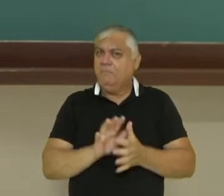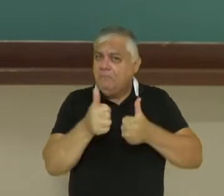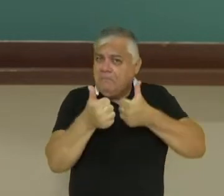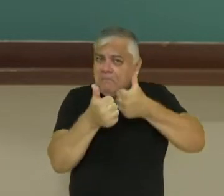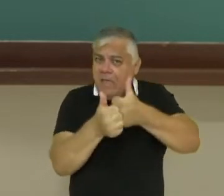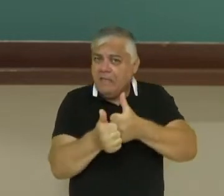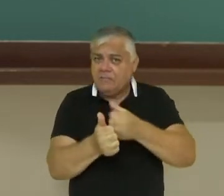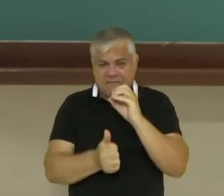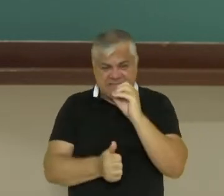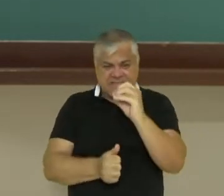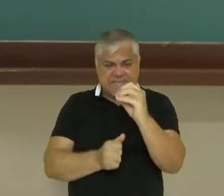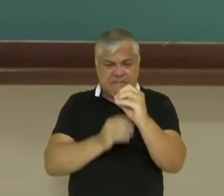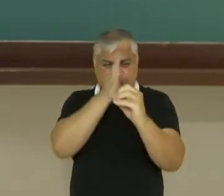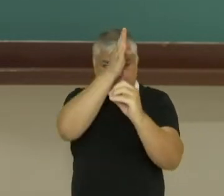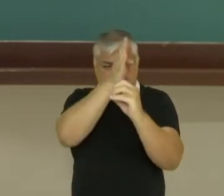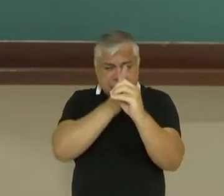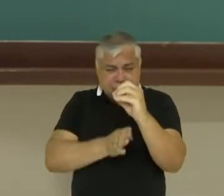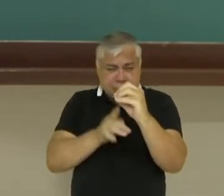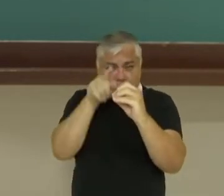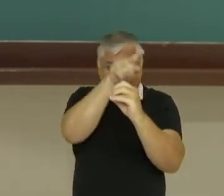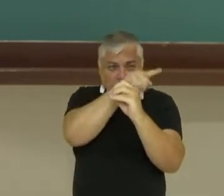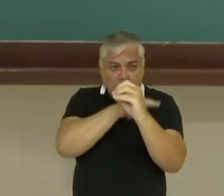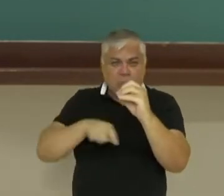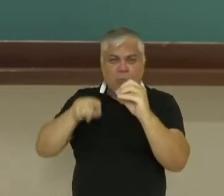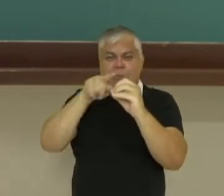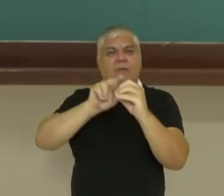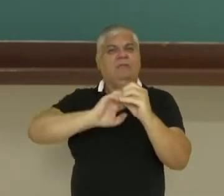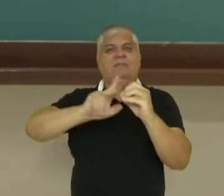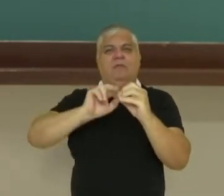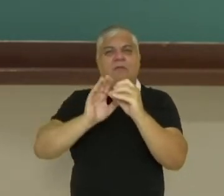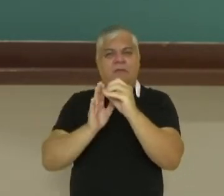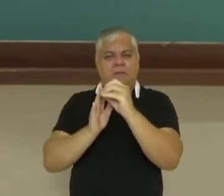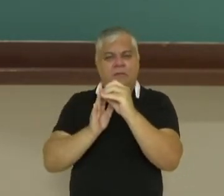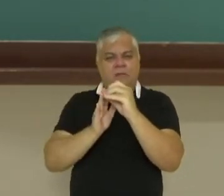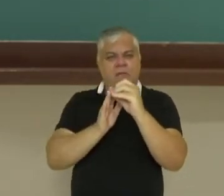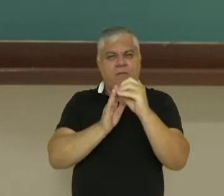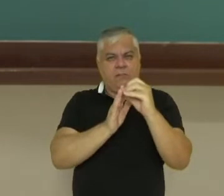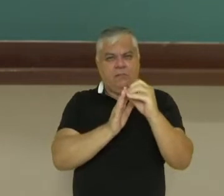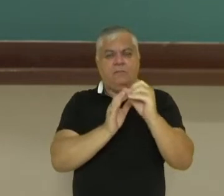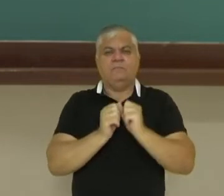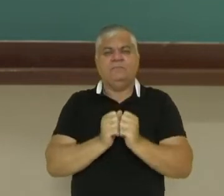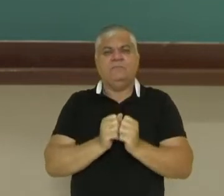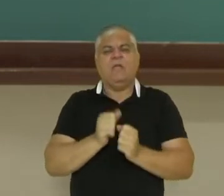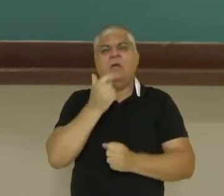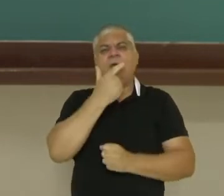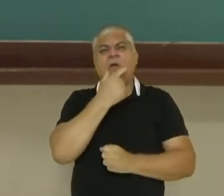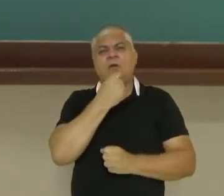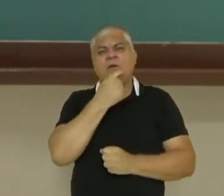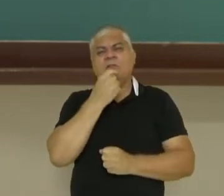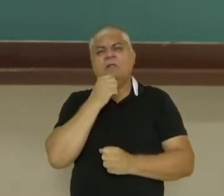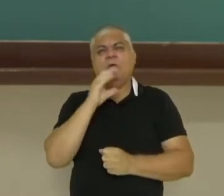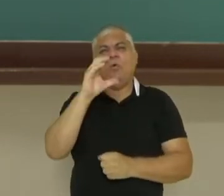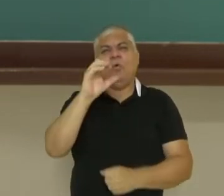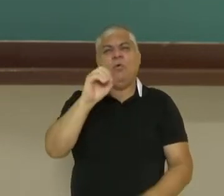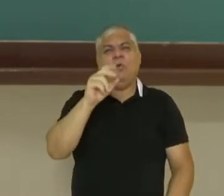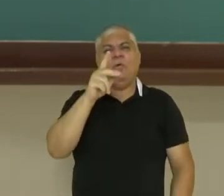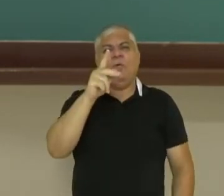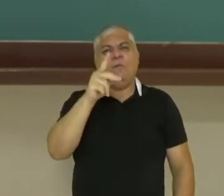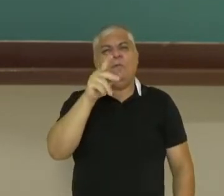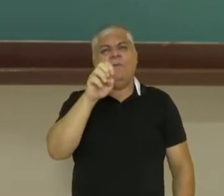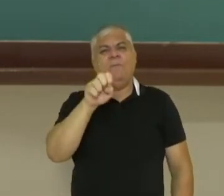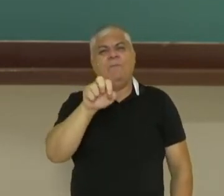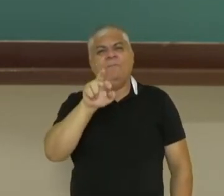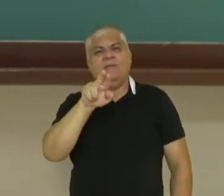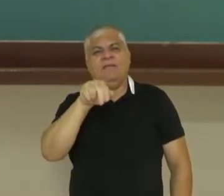não é, ok? Então, assim, se vocês forem observar, o Copérnico ele começou a já dar os primeiros,